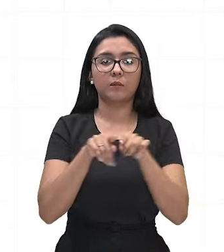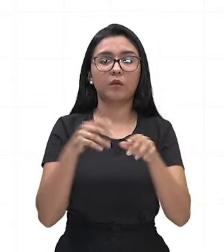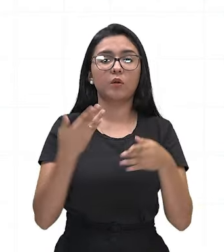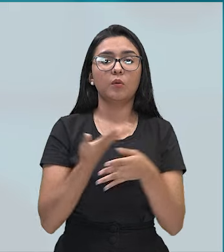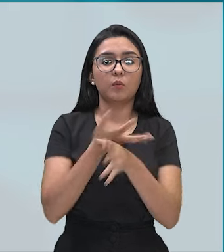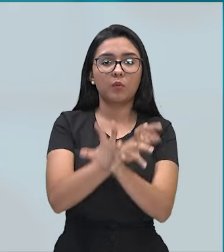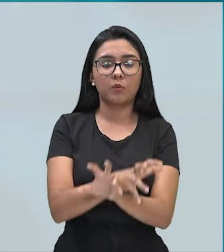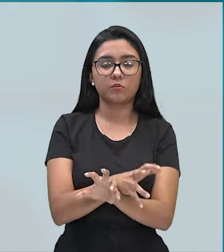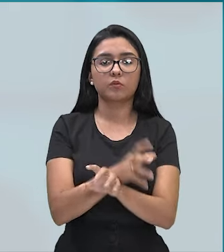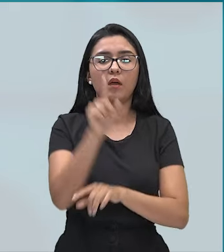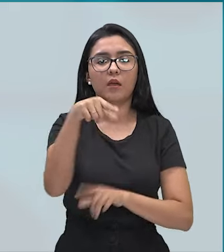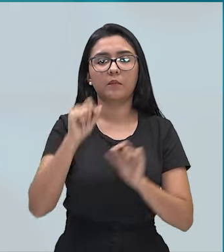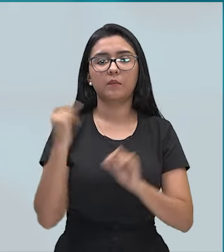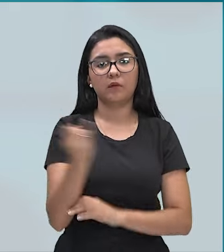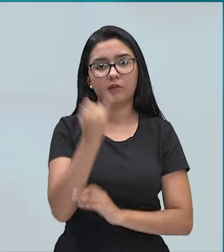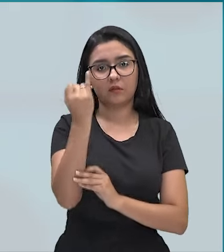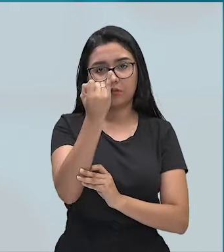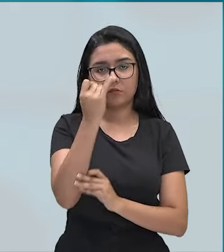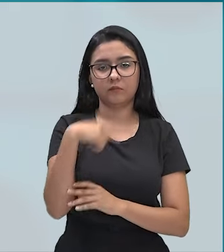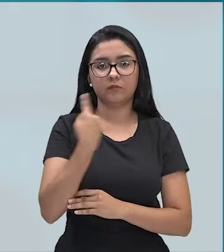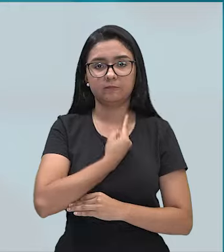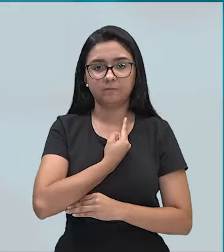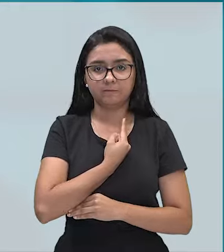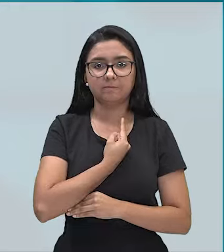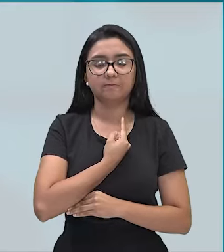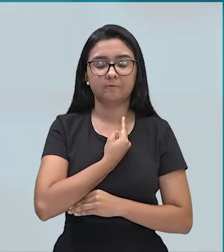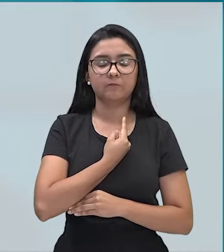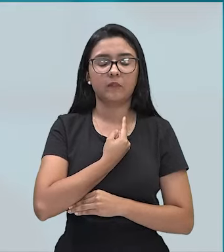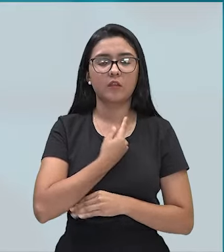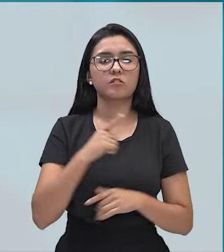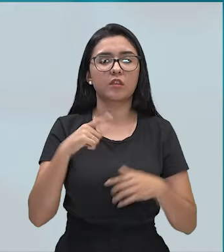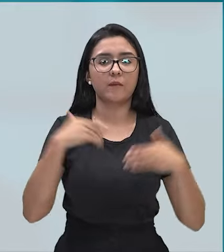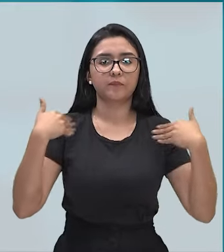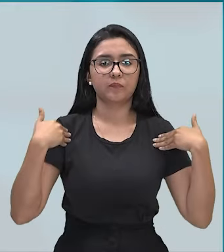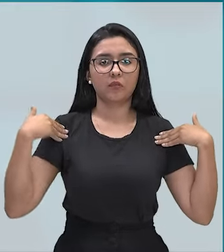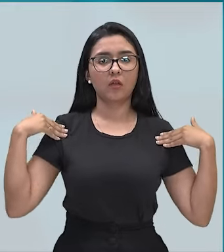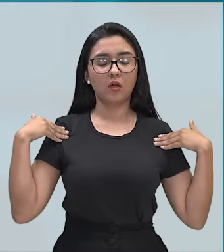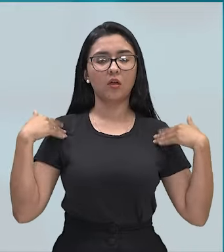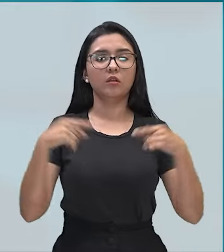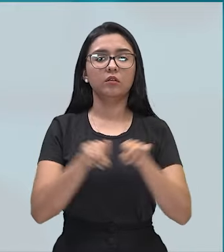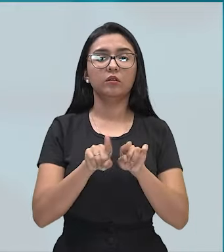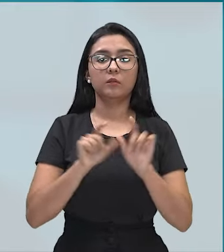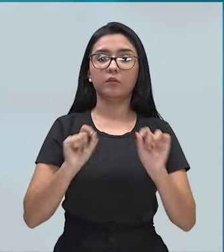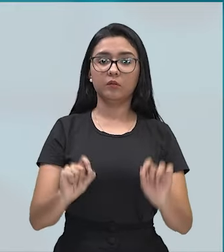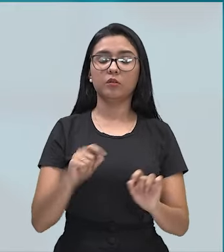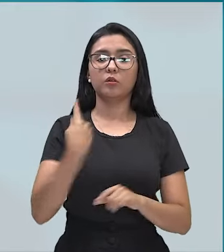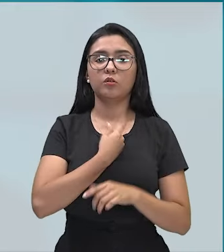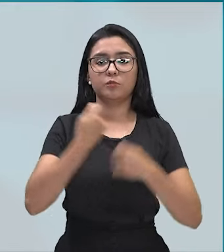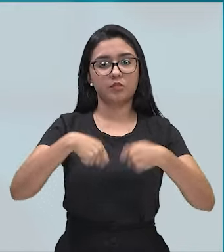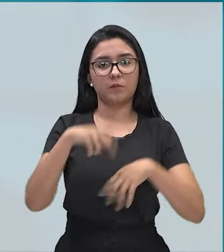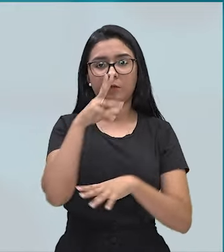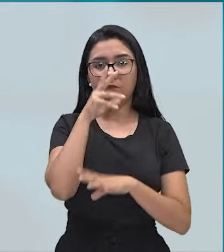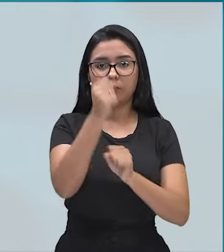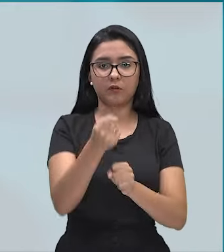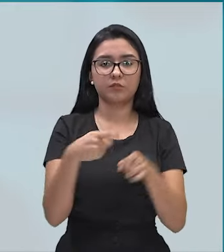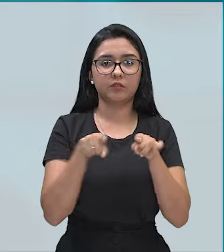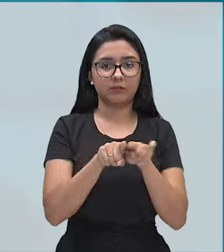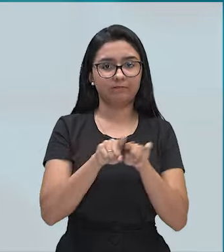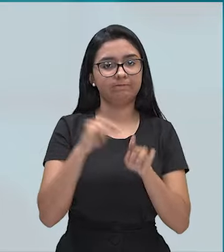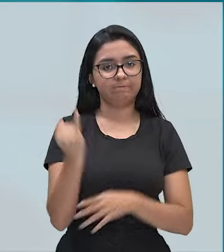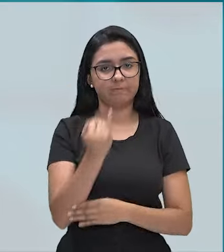eles são super importantes para a manutenção da nossa Nossa postura e nós devemos fortalecê-los e como é que a gente